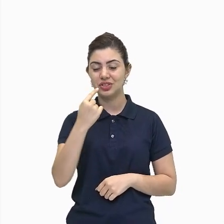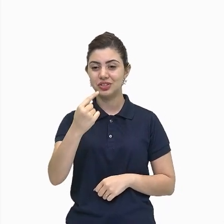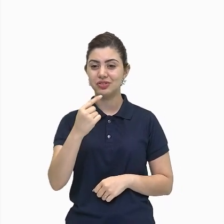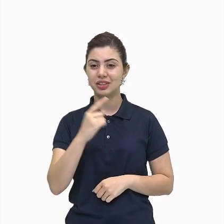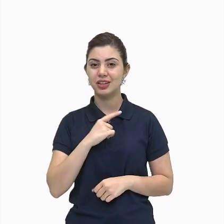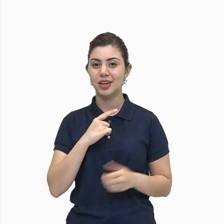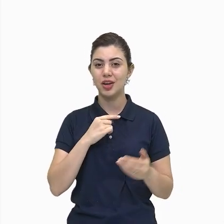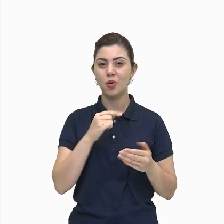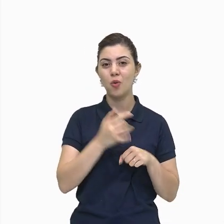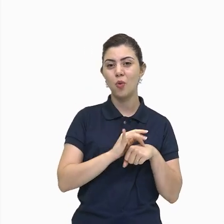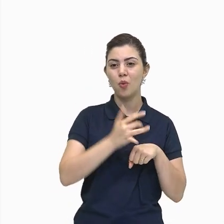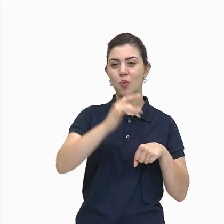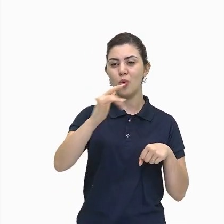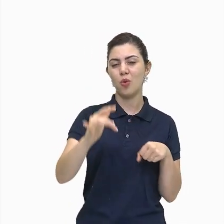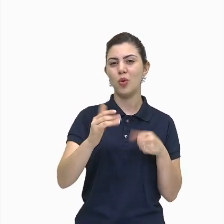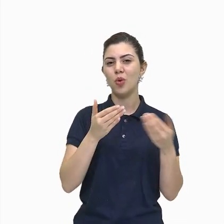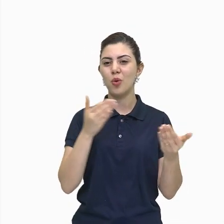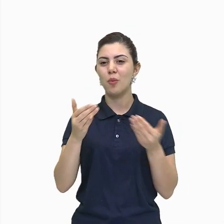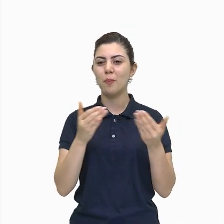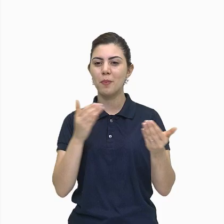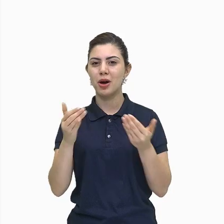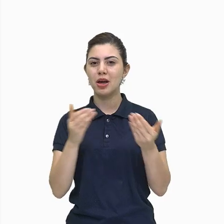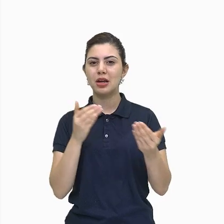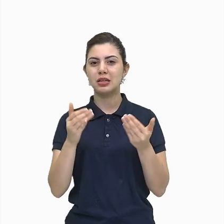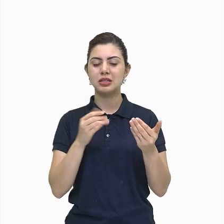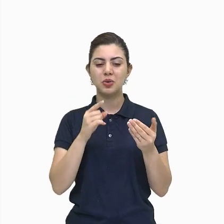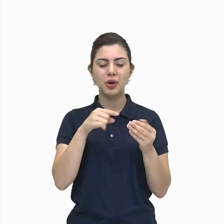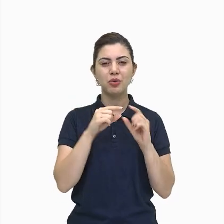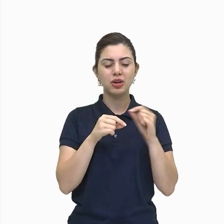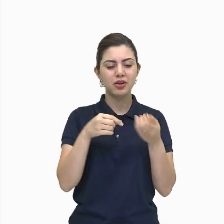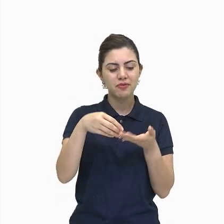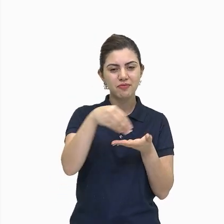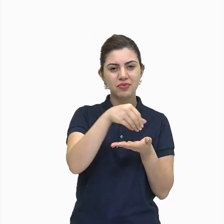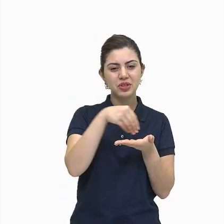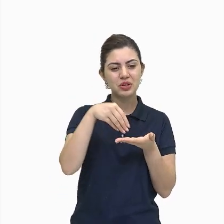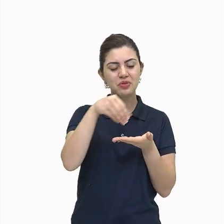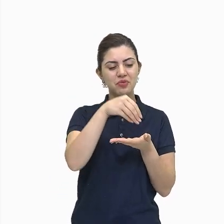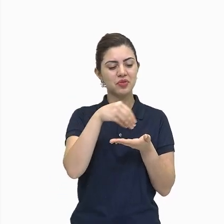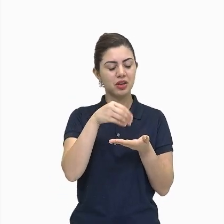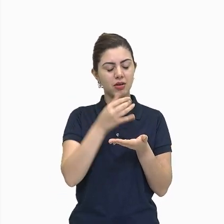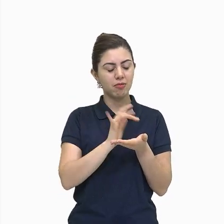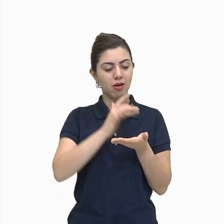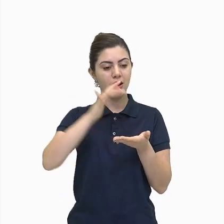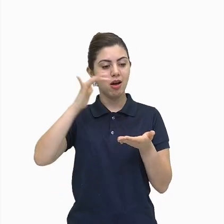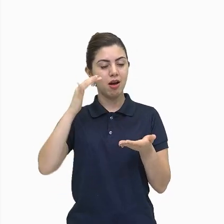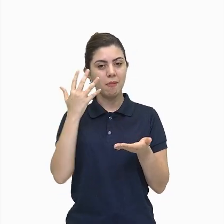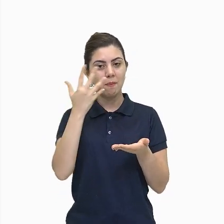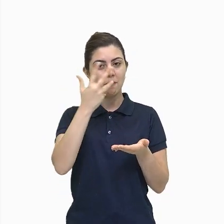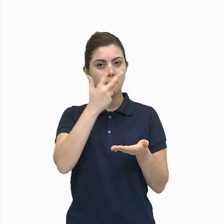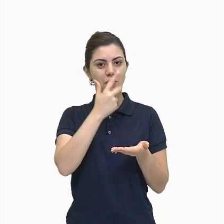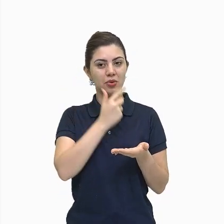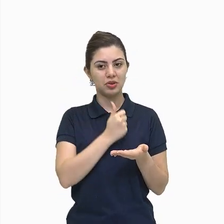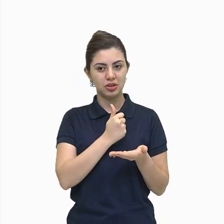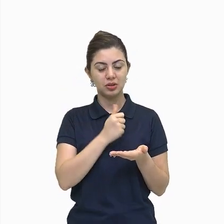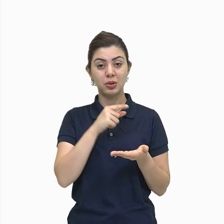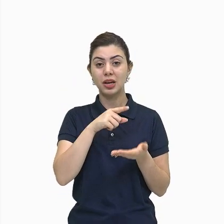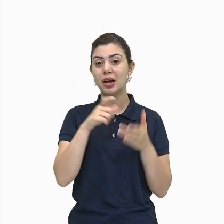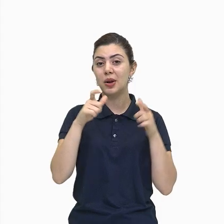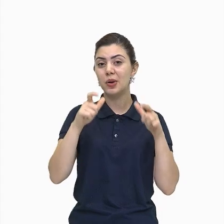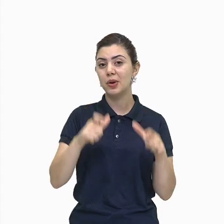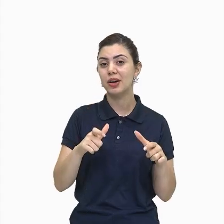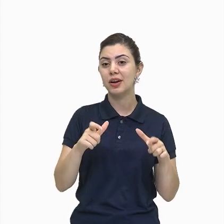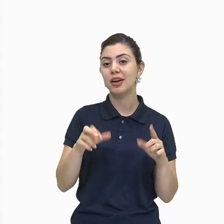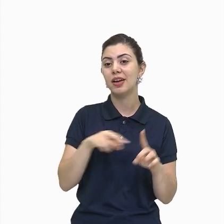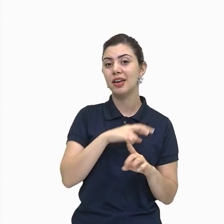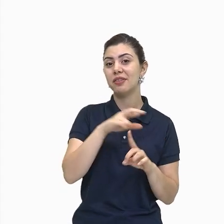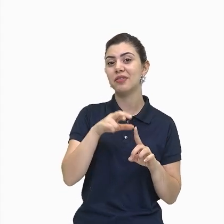ao ouro de Ofir, que era uma coisa fina, bonita, chique, brilhante, tá? Que era produzir. Ofir ficava onde? Era uma referência